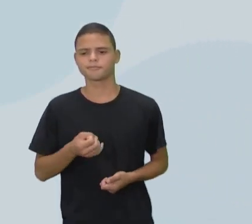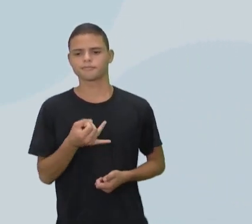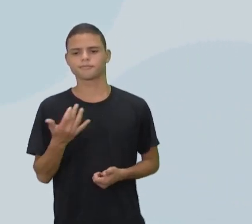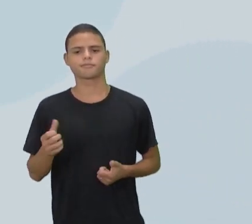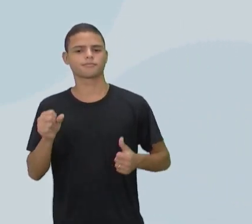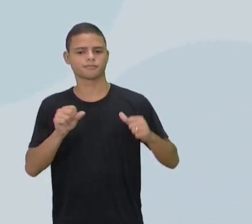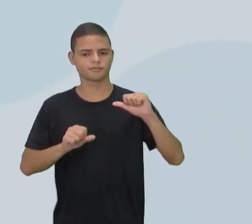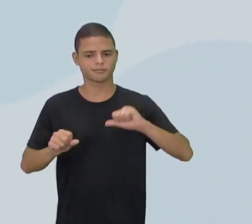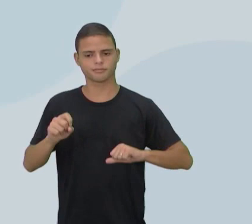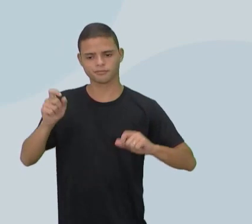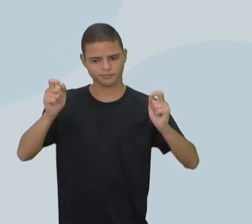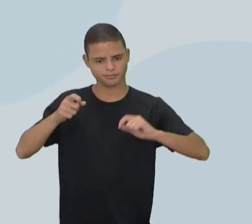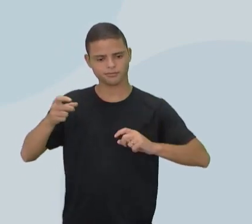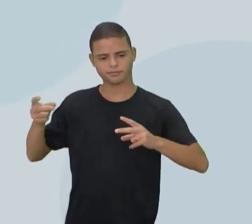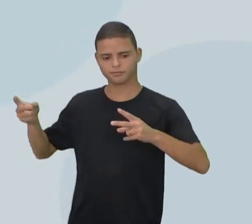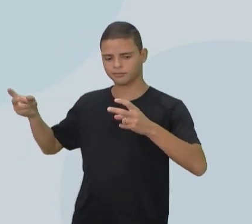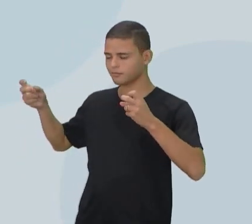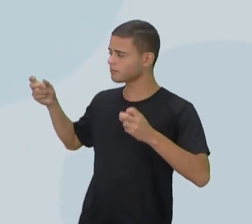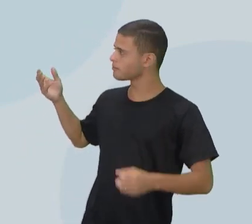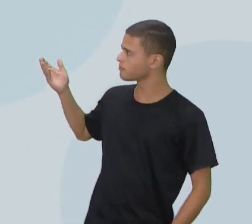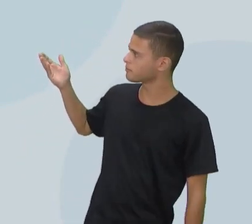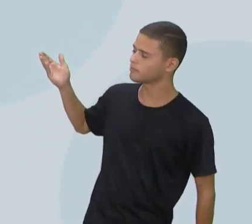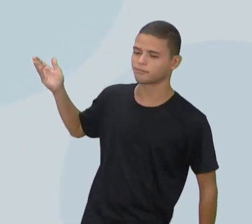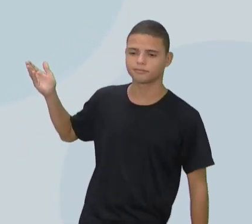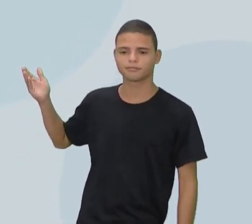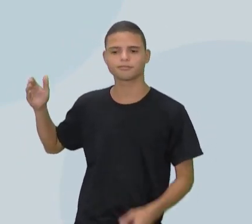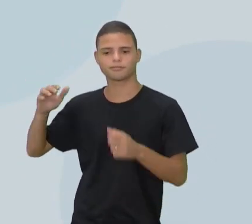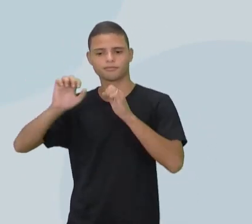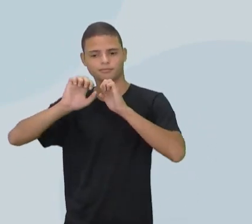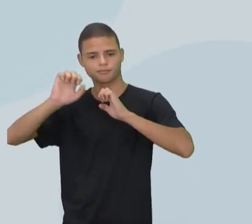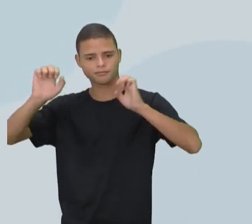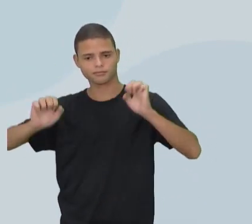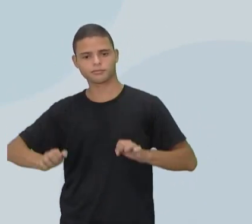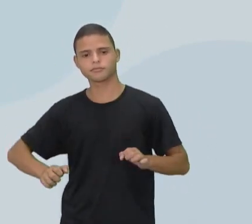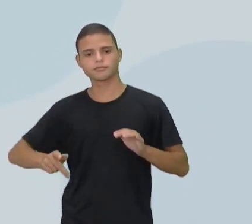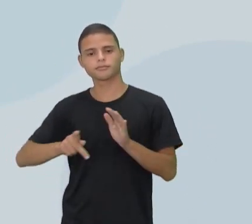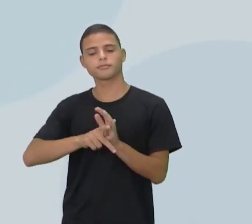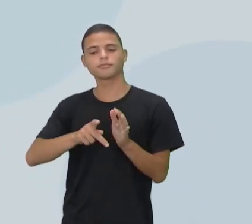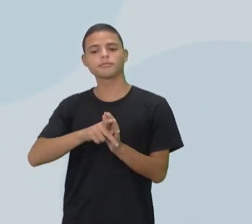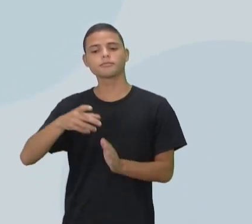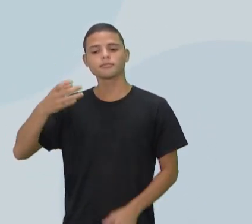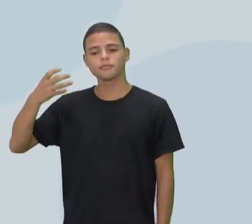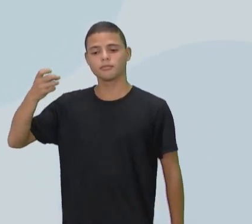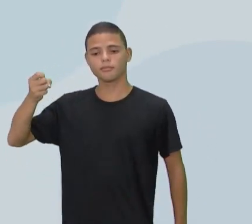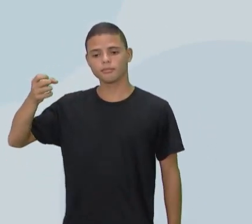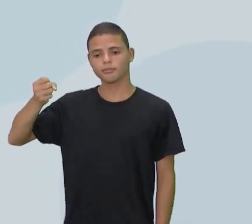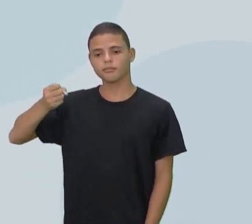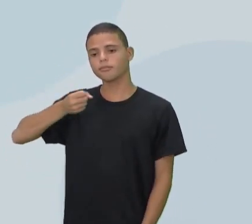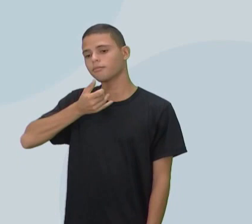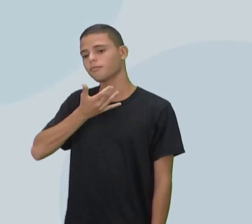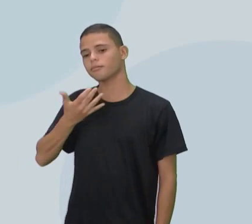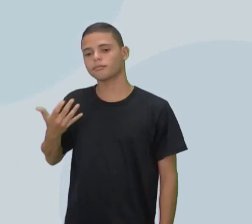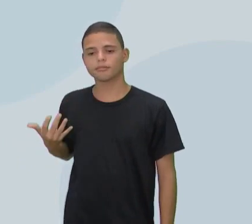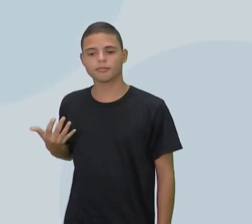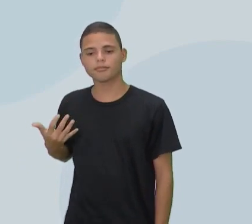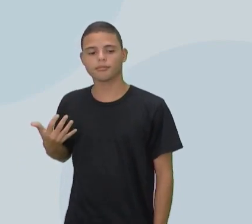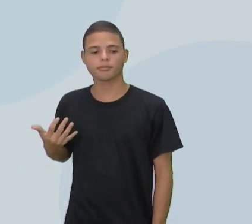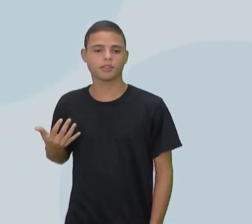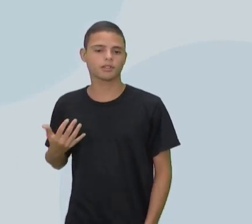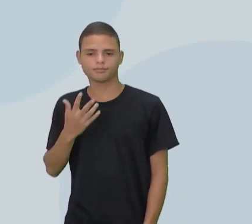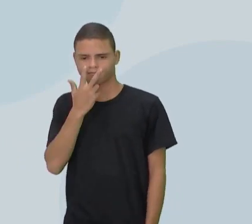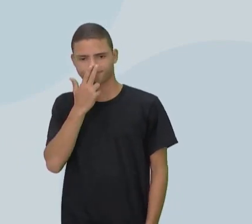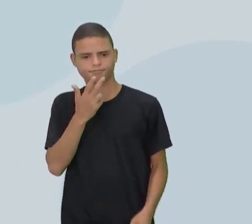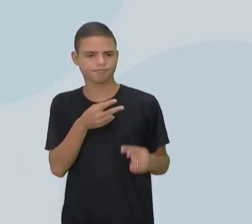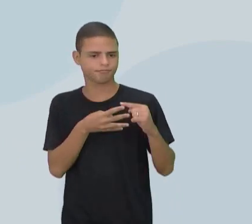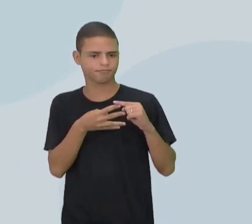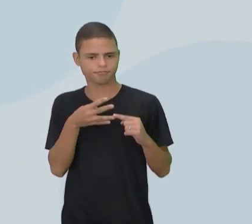estar observando ali na estrutura do amianto branco ali, ó? Quantos elementos? 4.